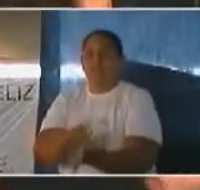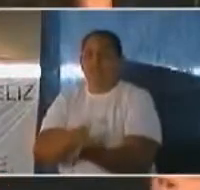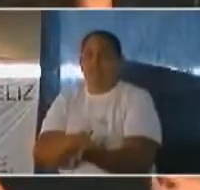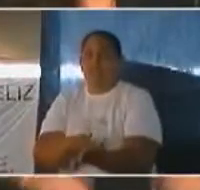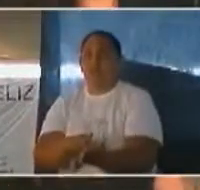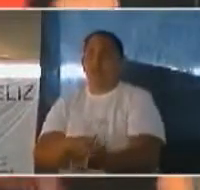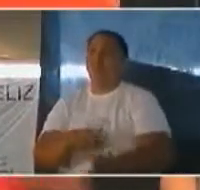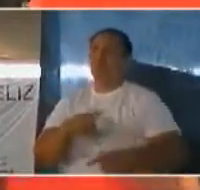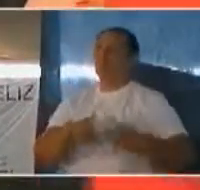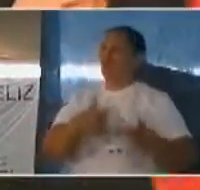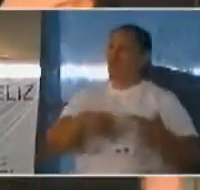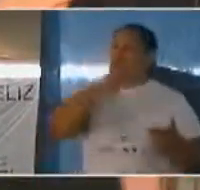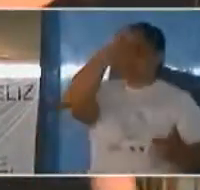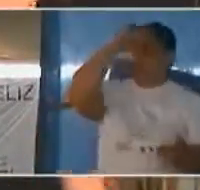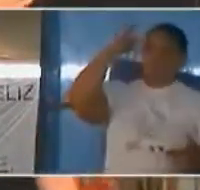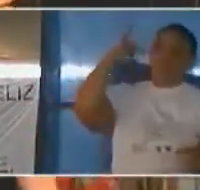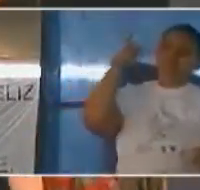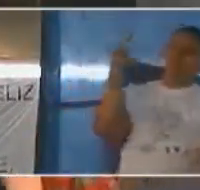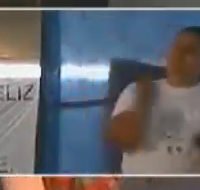obrigado. Obrigado.